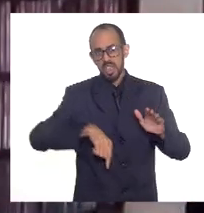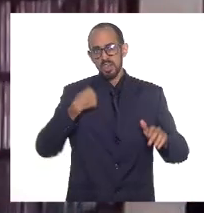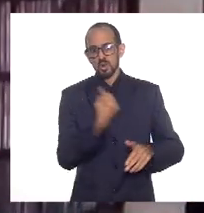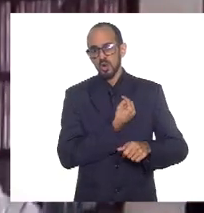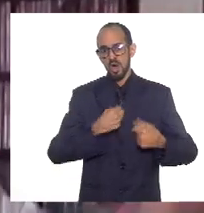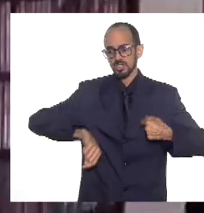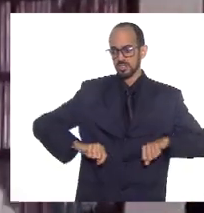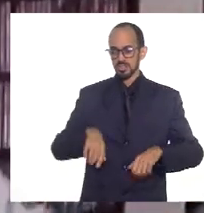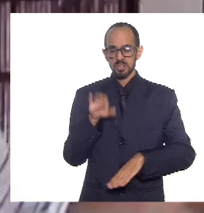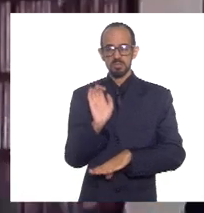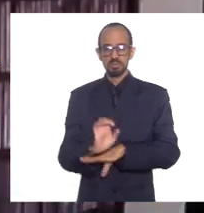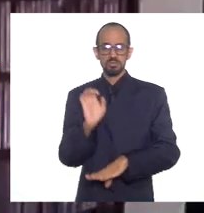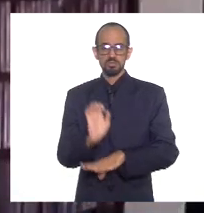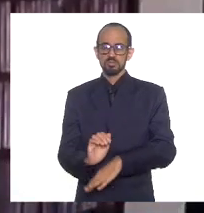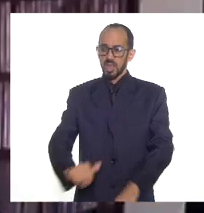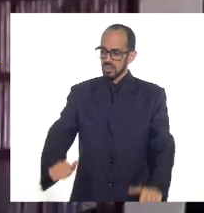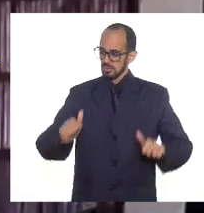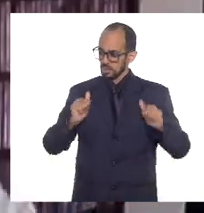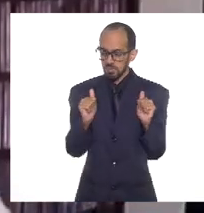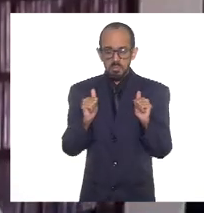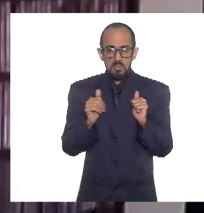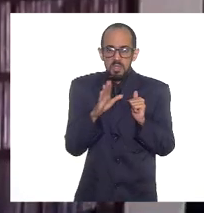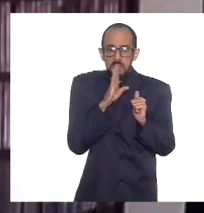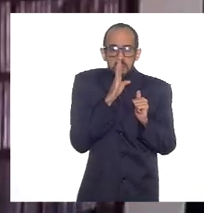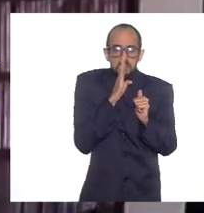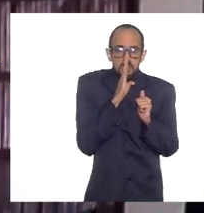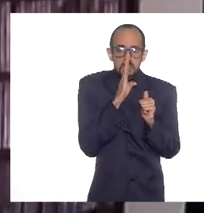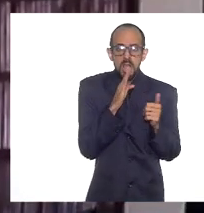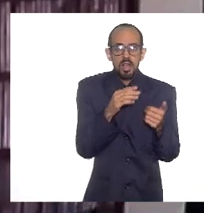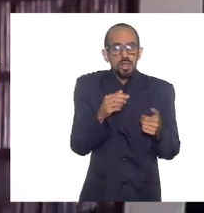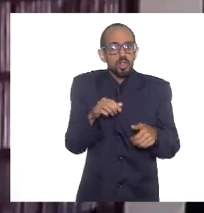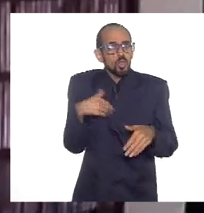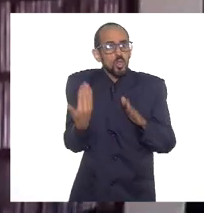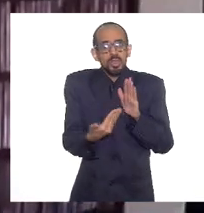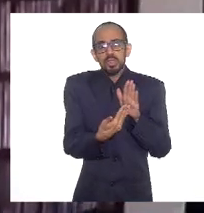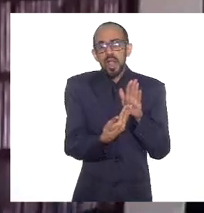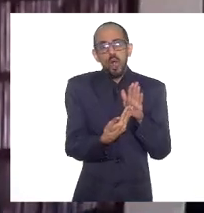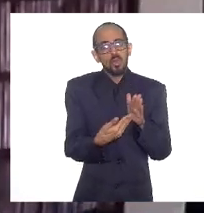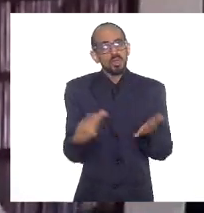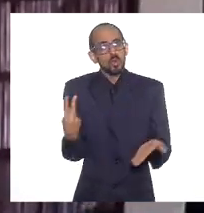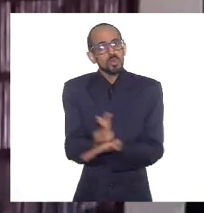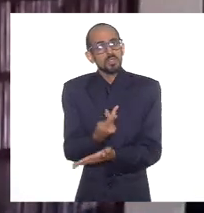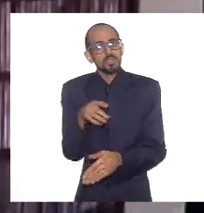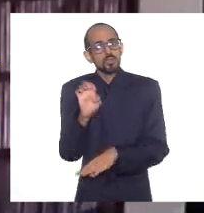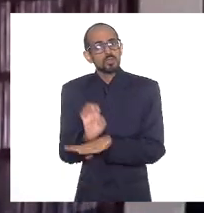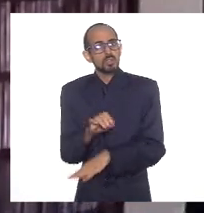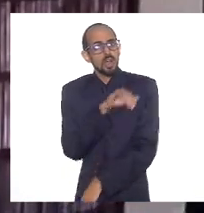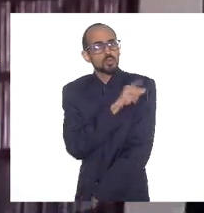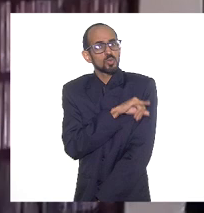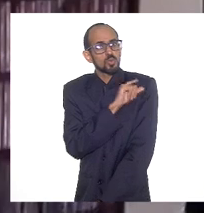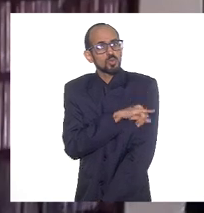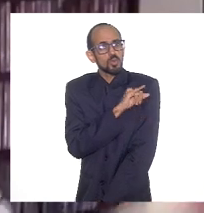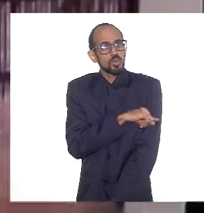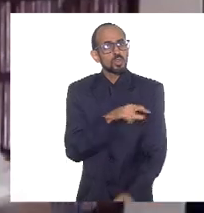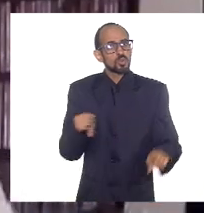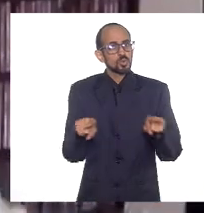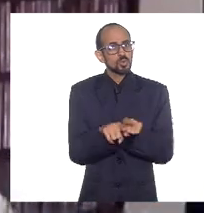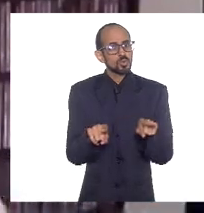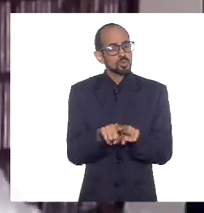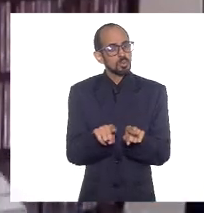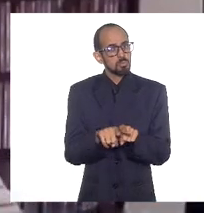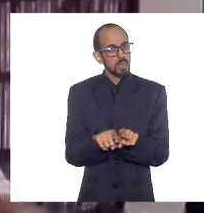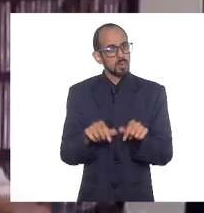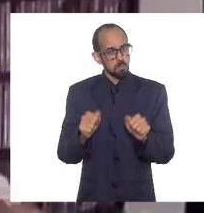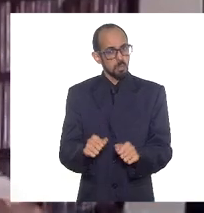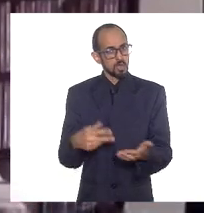de anomia total, que é mais ou menos o que acontece no estado do Rio de Janeiro, e no estado de anomia total, pode ficar